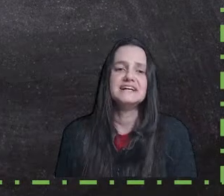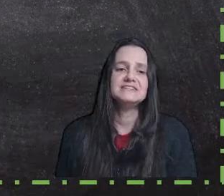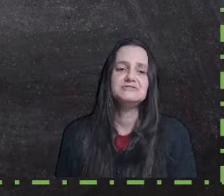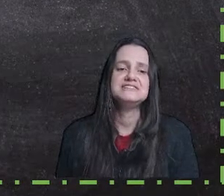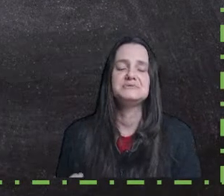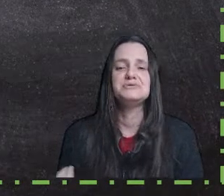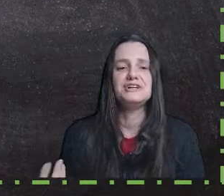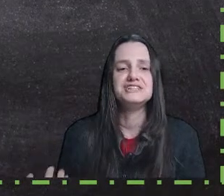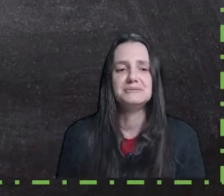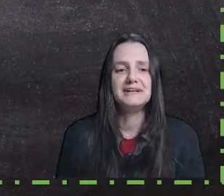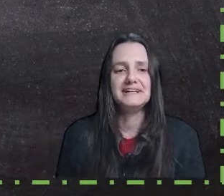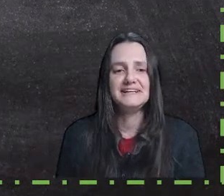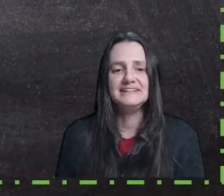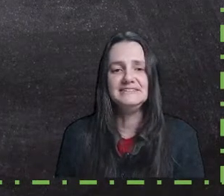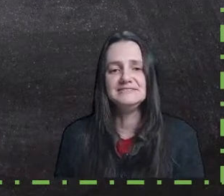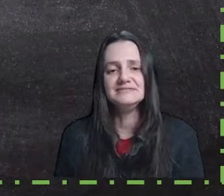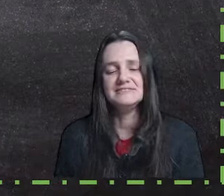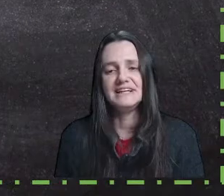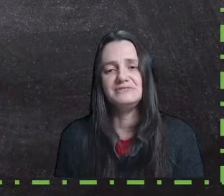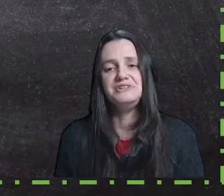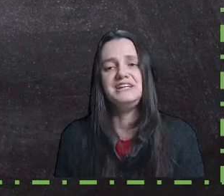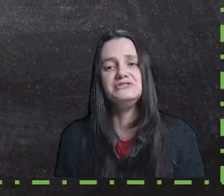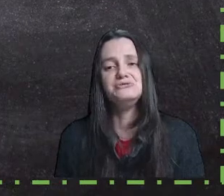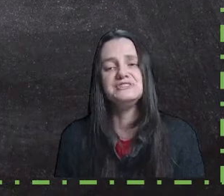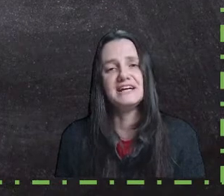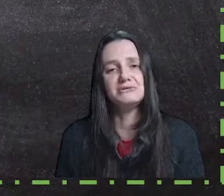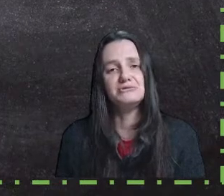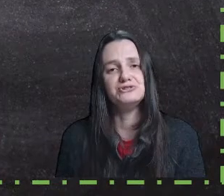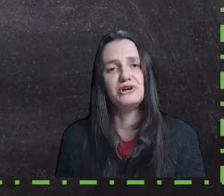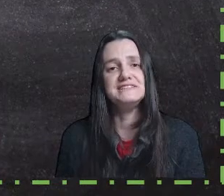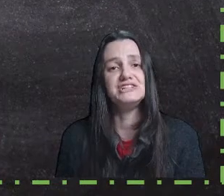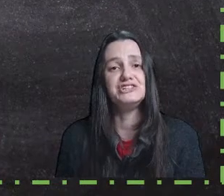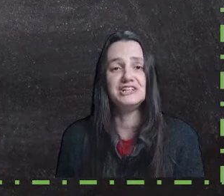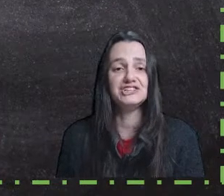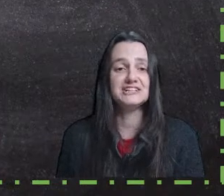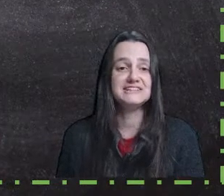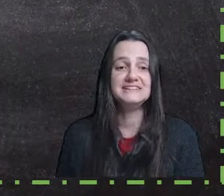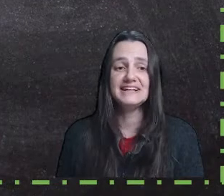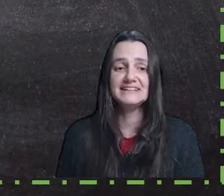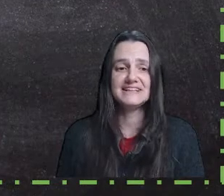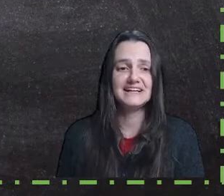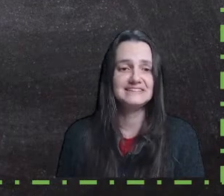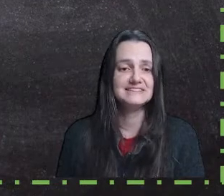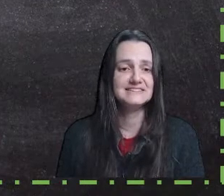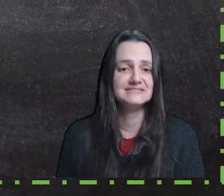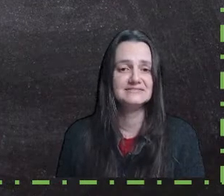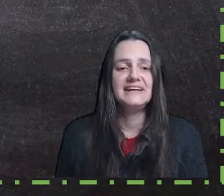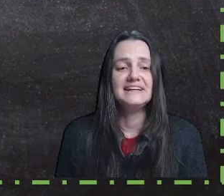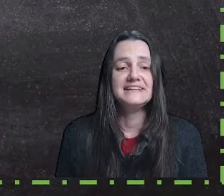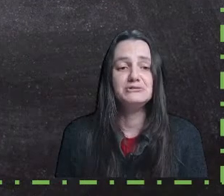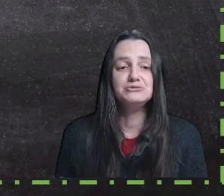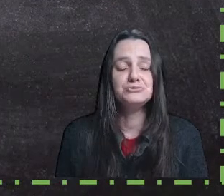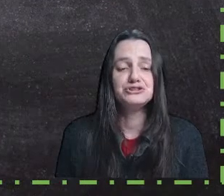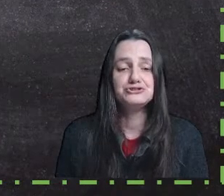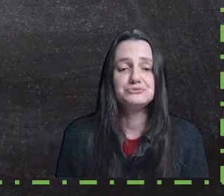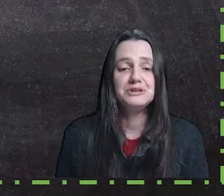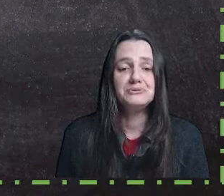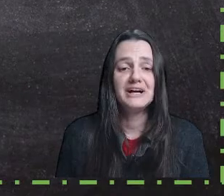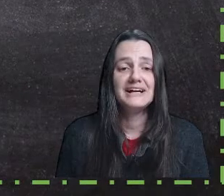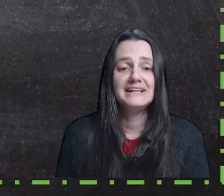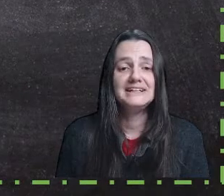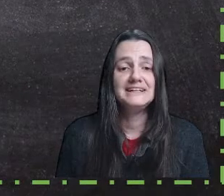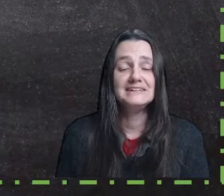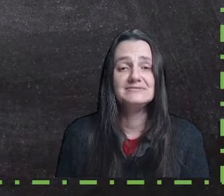era encontrada no extremo norte da Bahia, tá? No início do século só existia já 30 casais, e até outubro